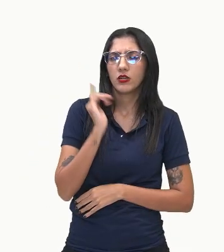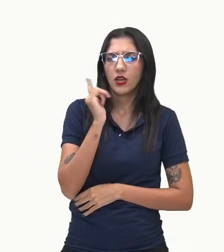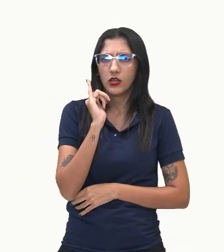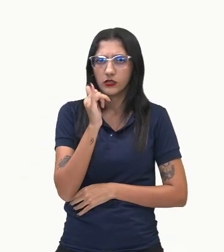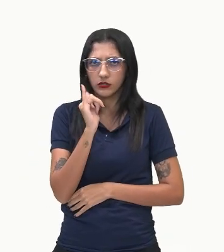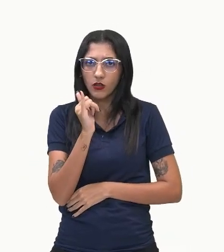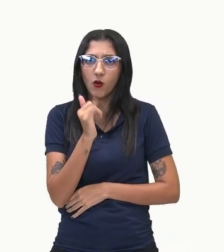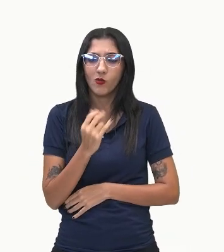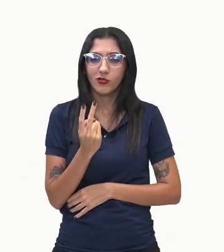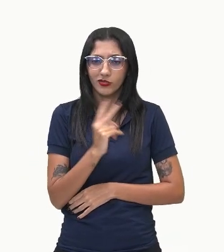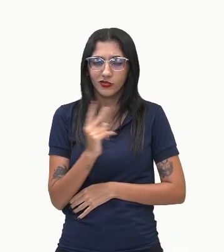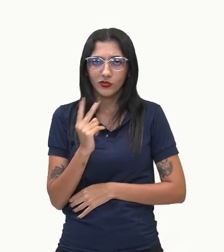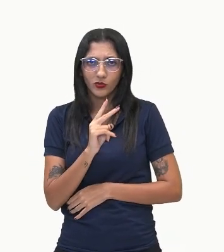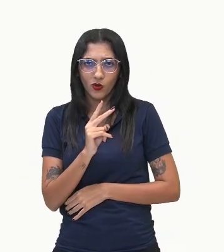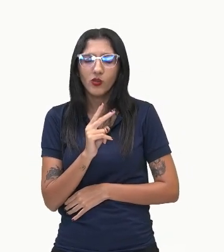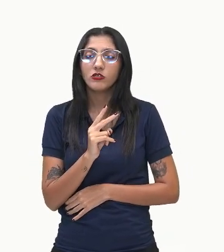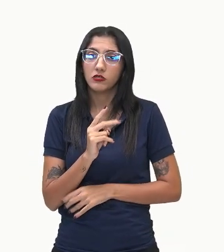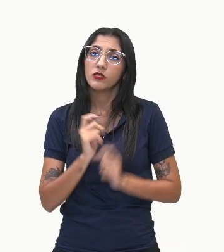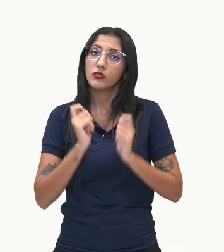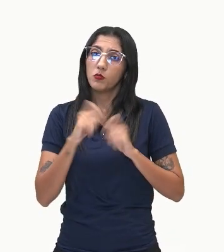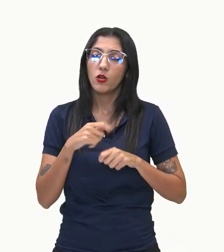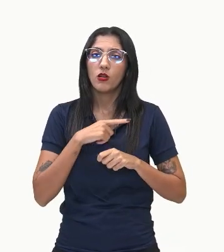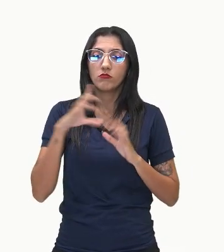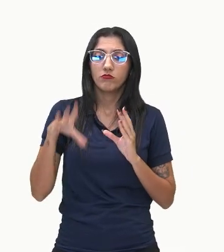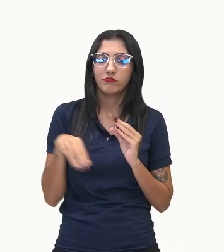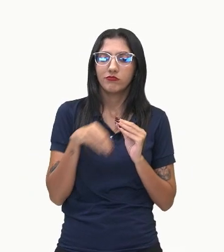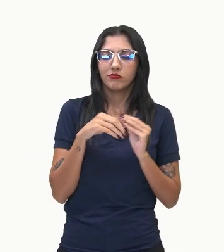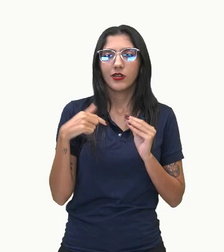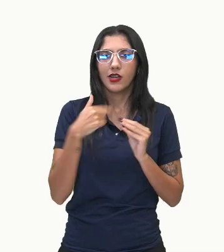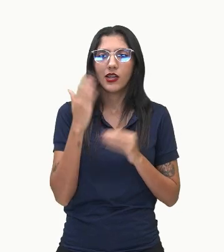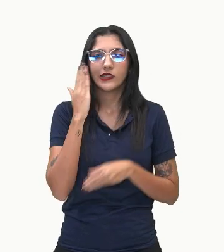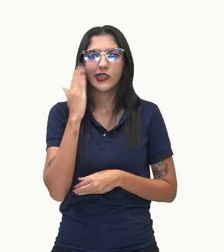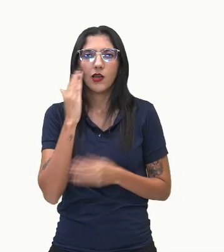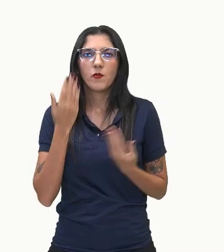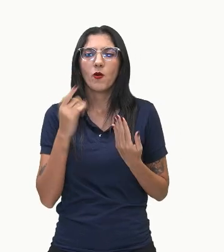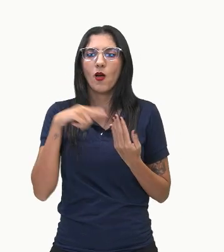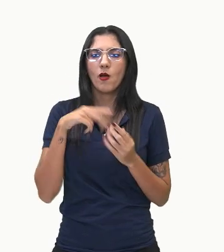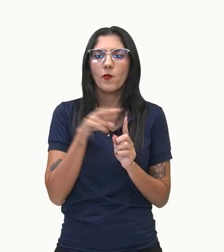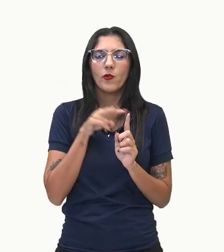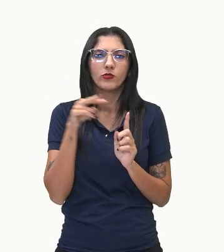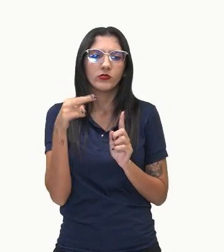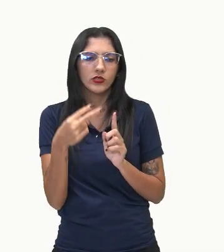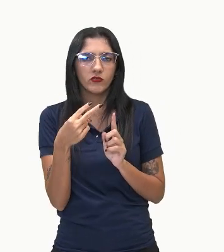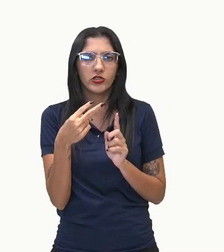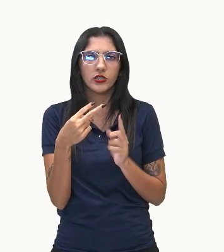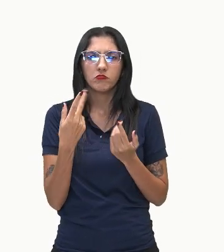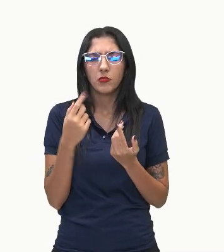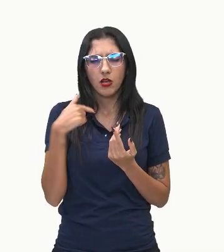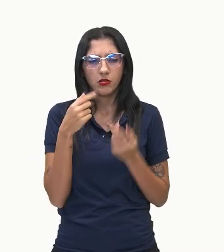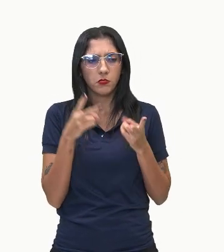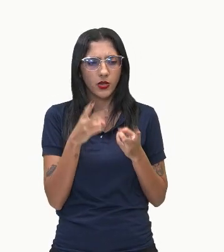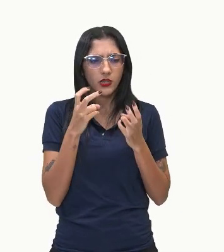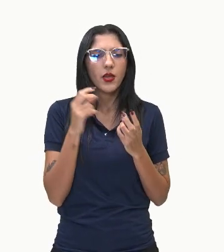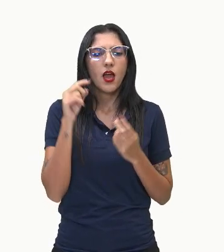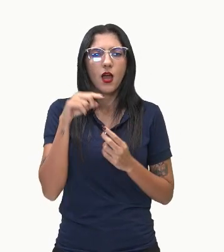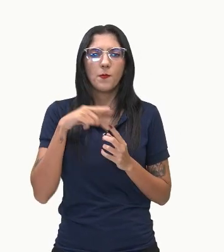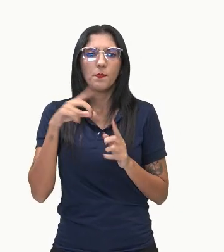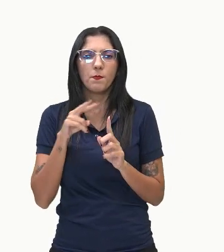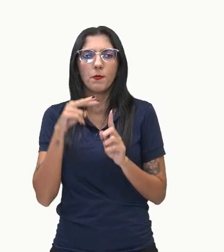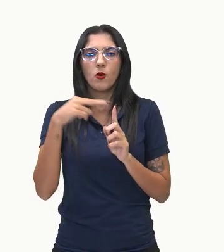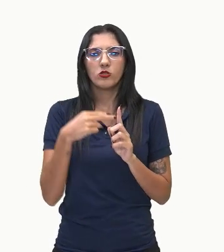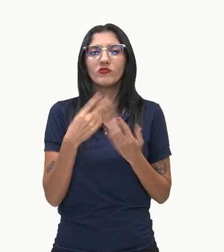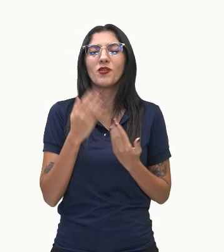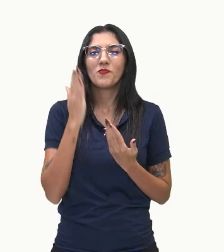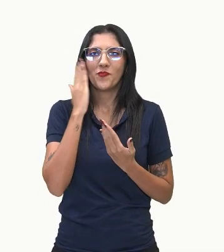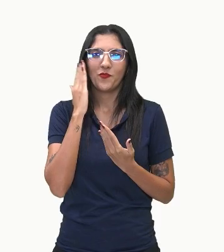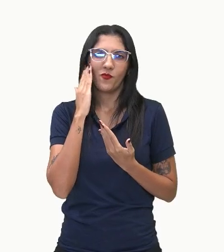terceira pessoa, vai contribuir na identificação do ponto de vista. Então, quando eu vejo um ponto de vista, eu sei a quem